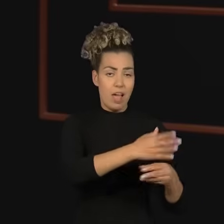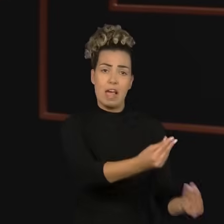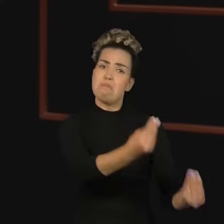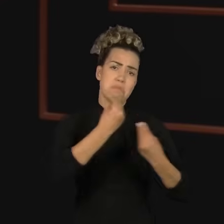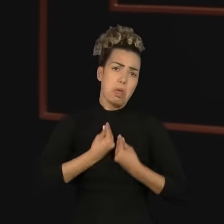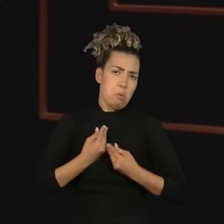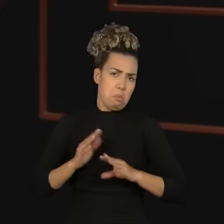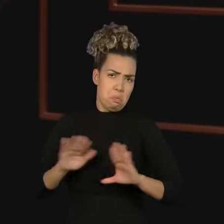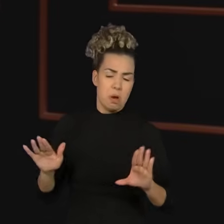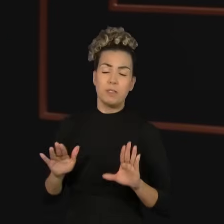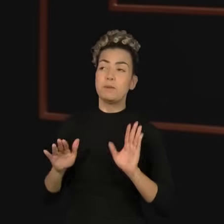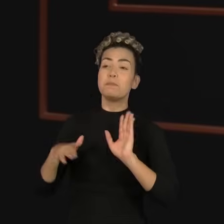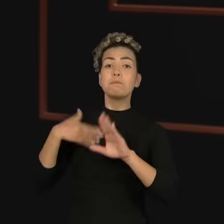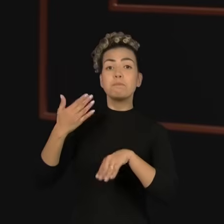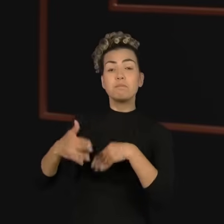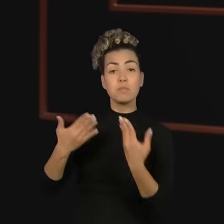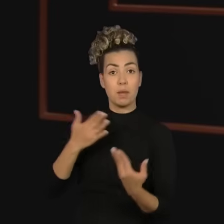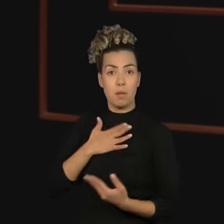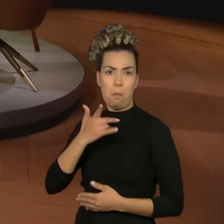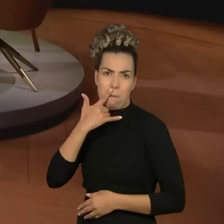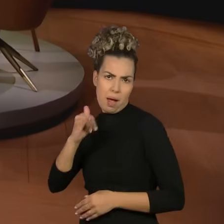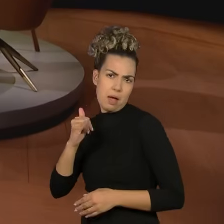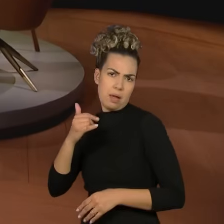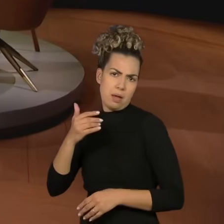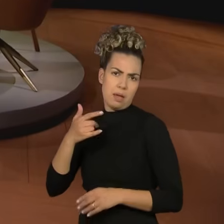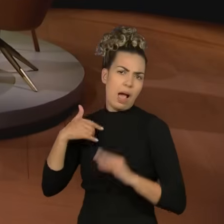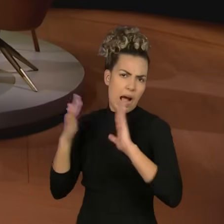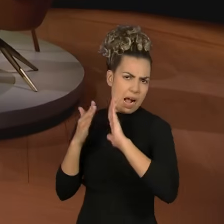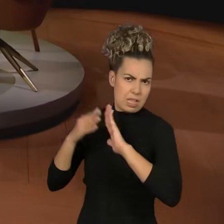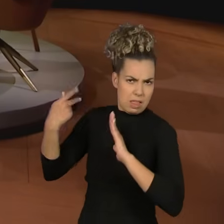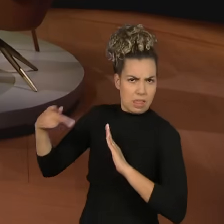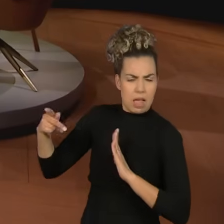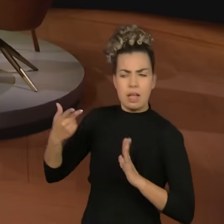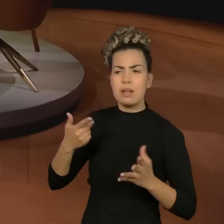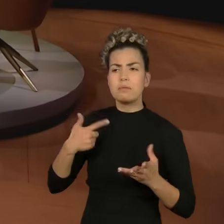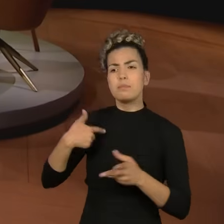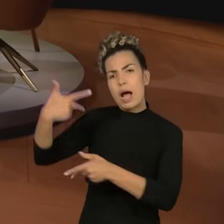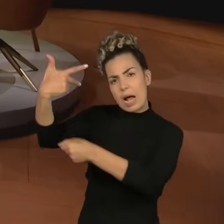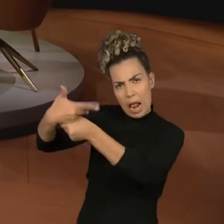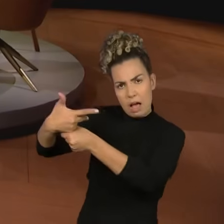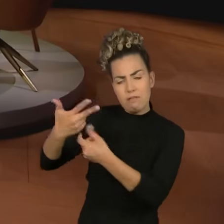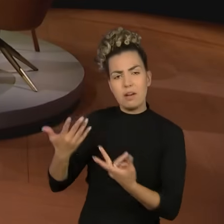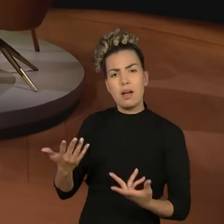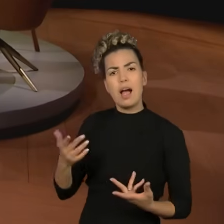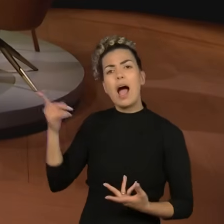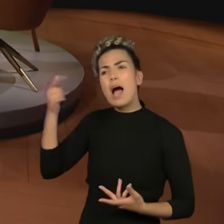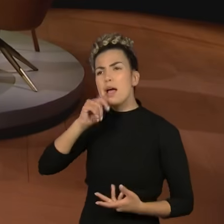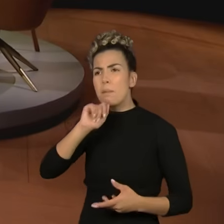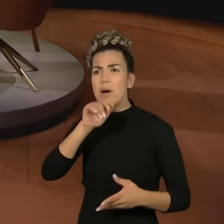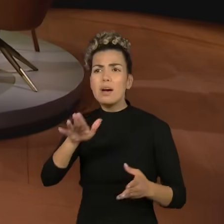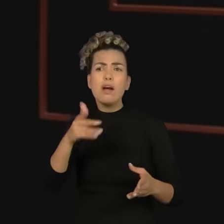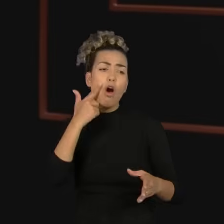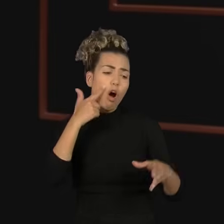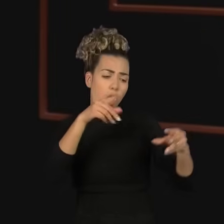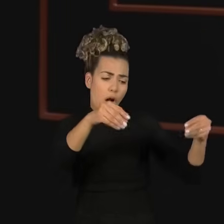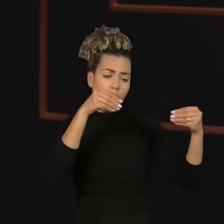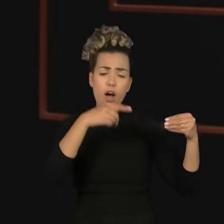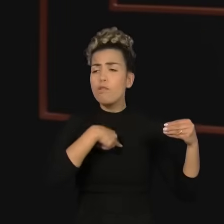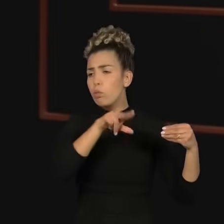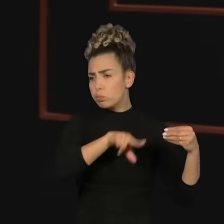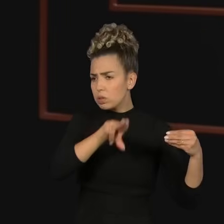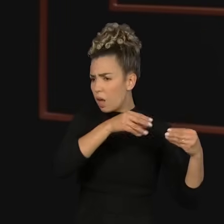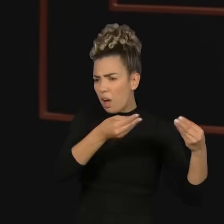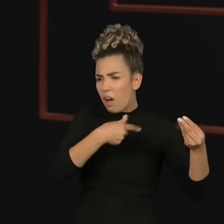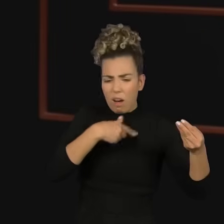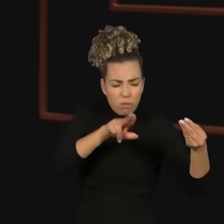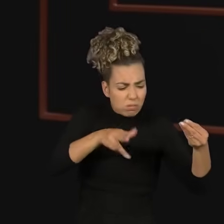um lugar na casa dos meus pais e minha mãe falou assim, olha, eu gostaria muito de usar aquele quadro. Dá para vocês levarem? Eu falei, bom, vou levar para a TV